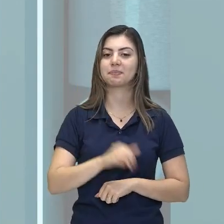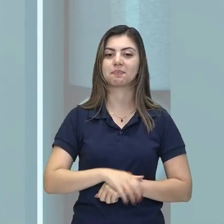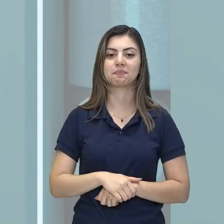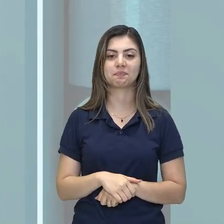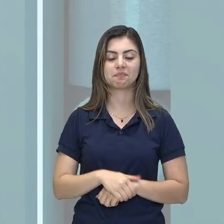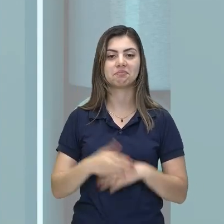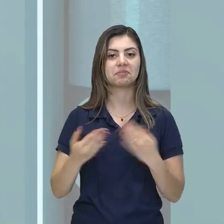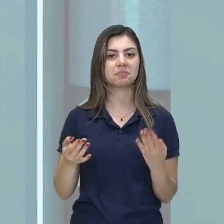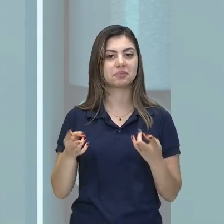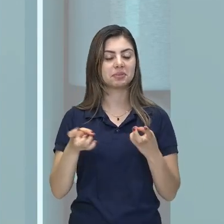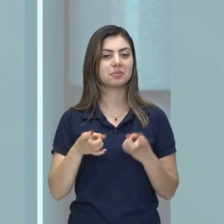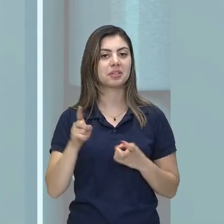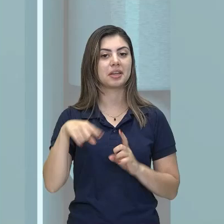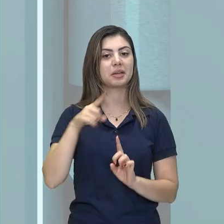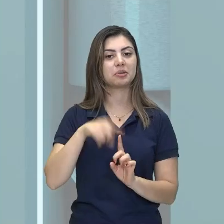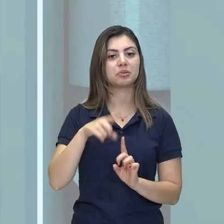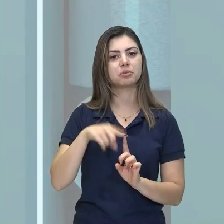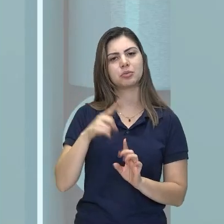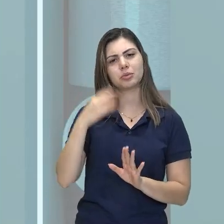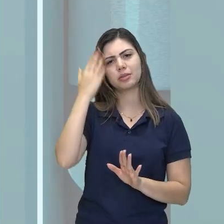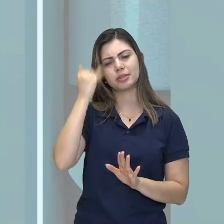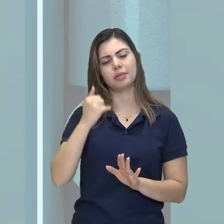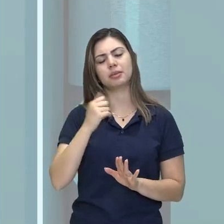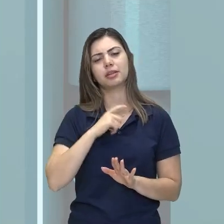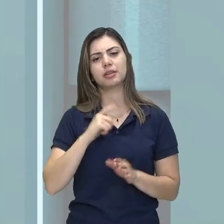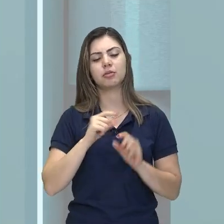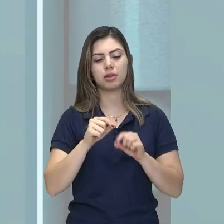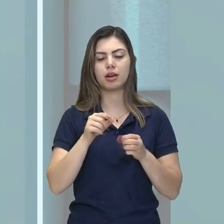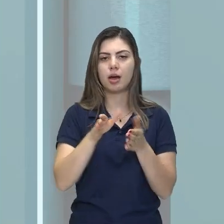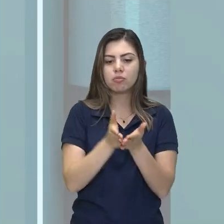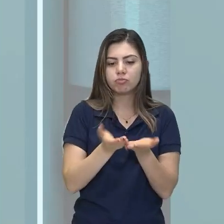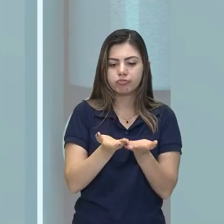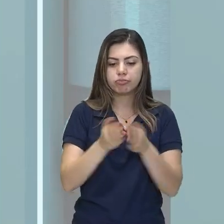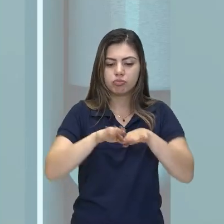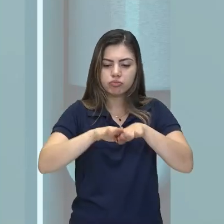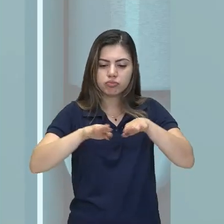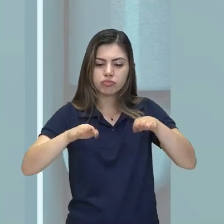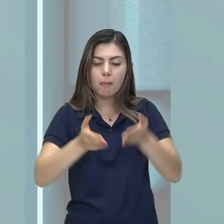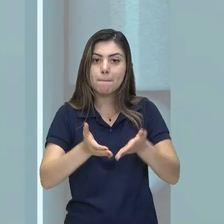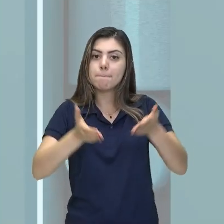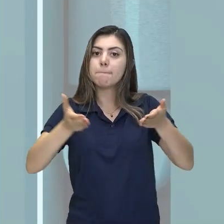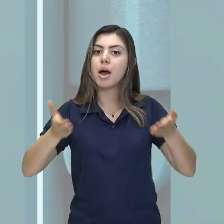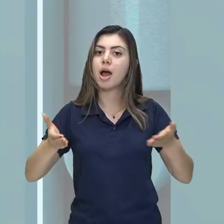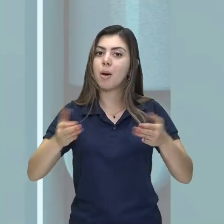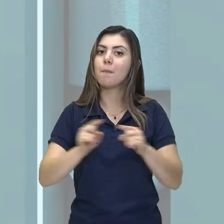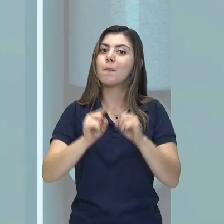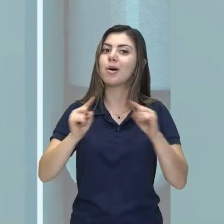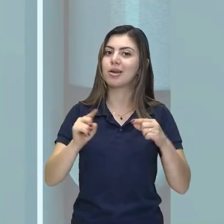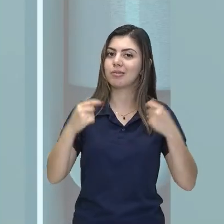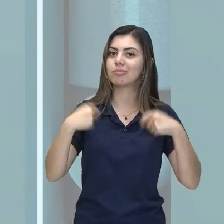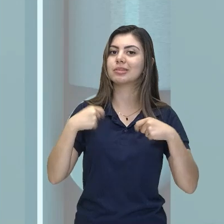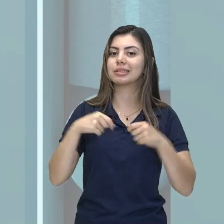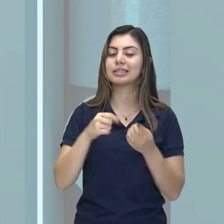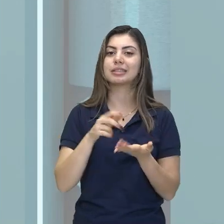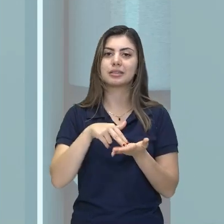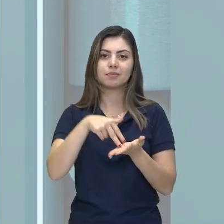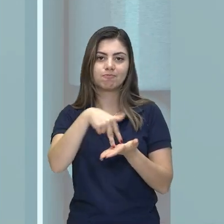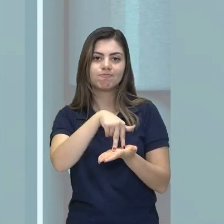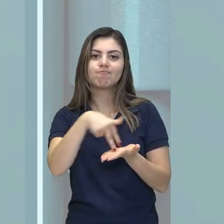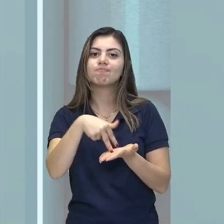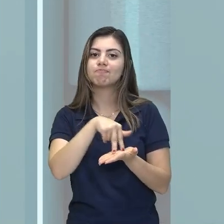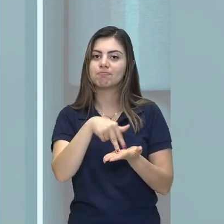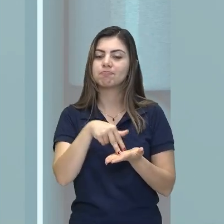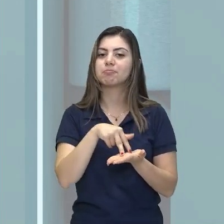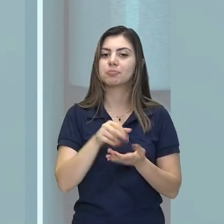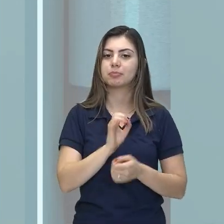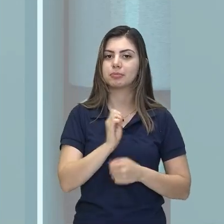é uma modalidade ali que, por mais que a prancha seja um pouco maior, mais larga e tudo, a pessoa tem que ter esse